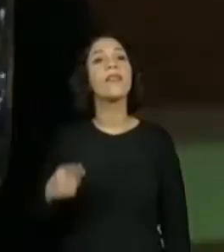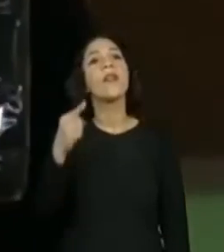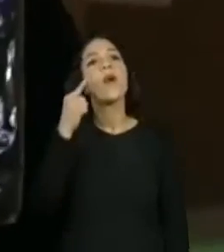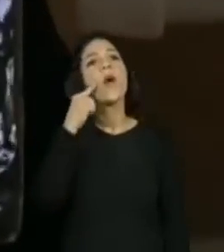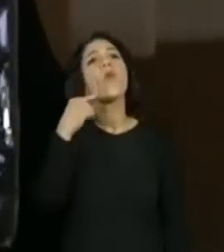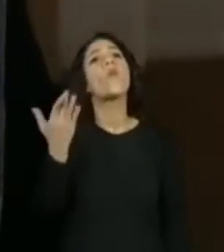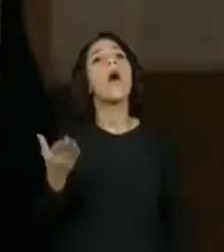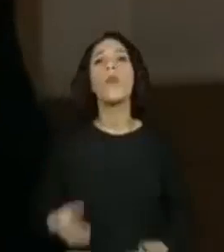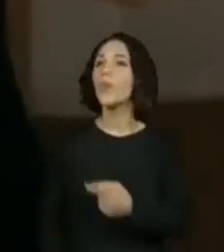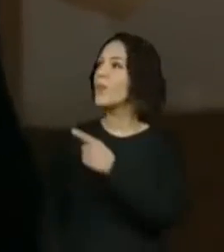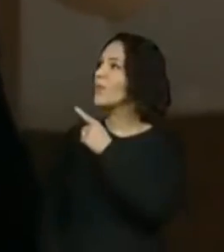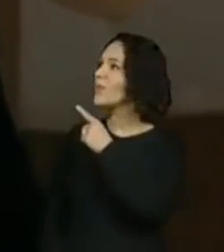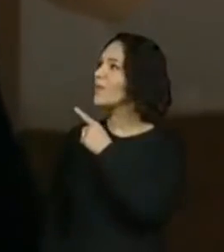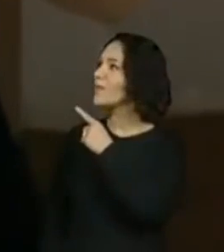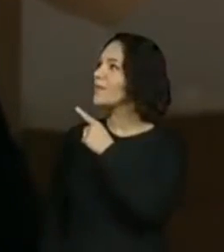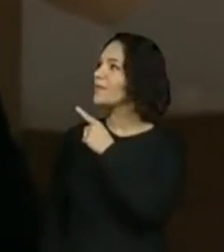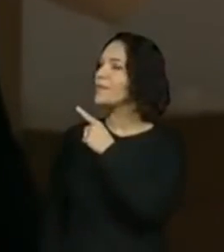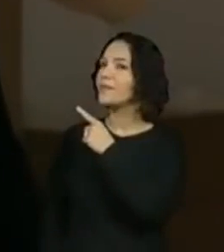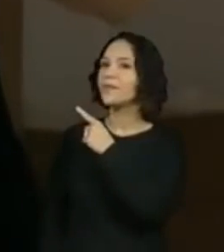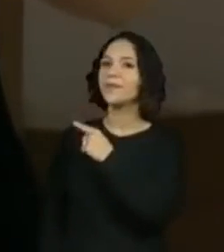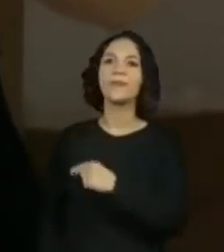é essa?